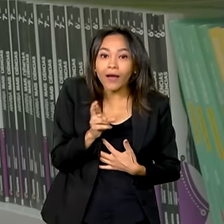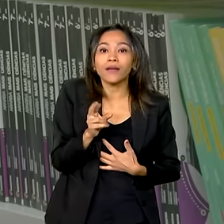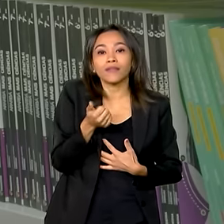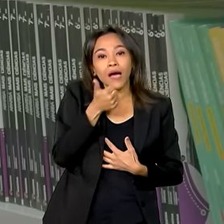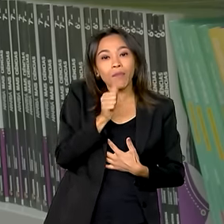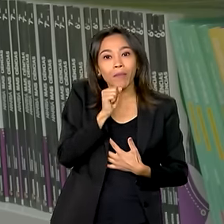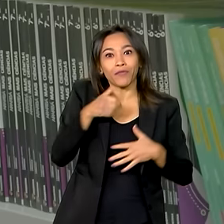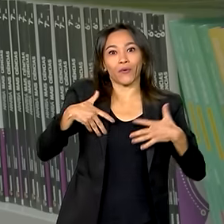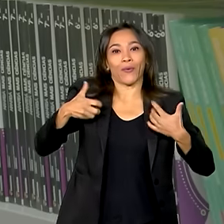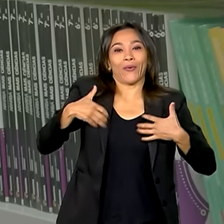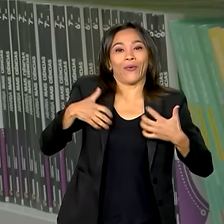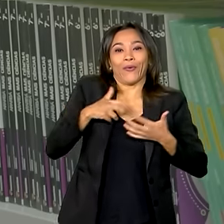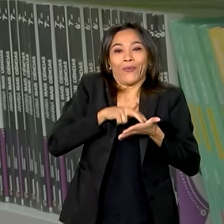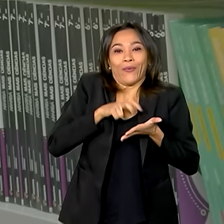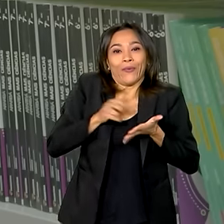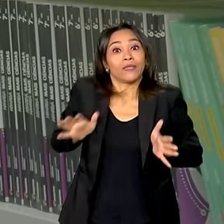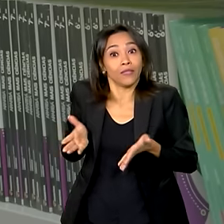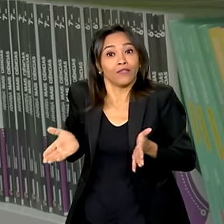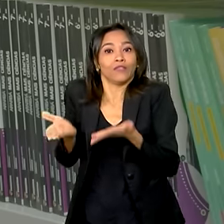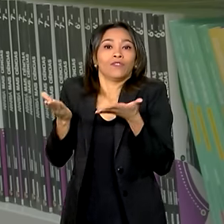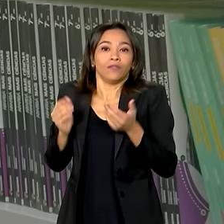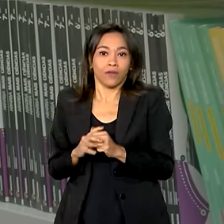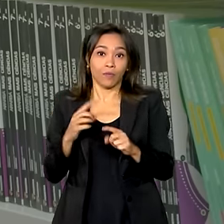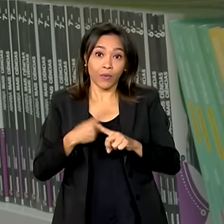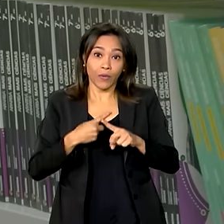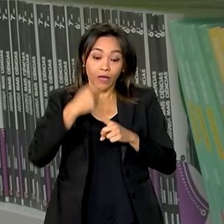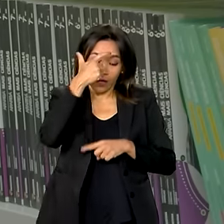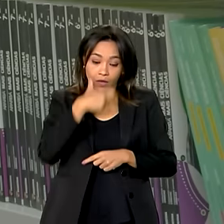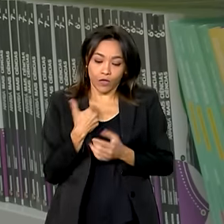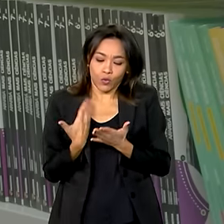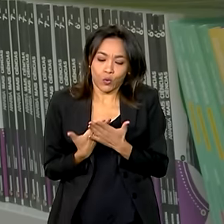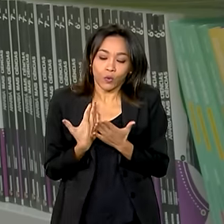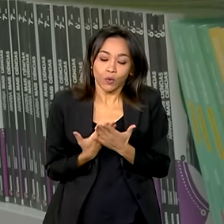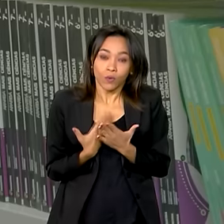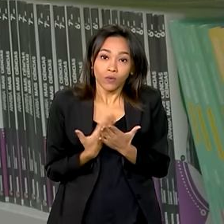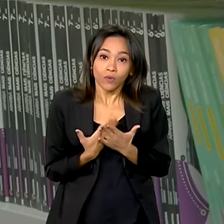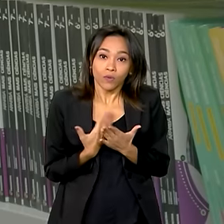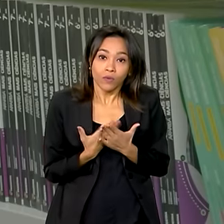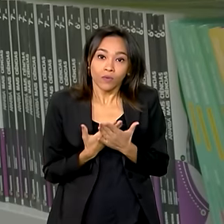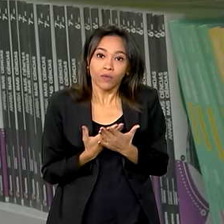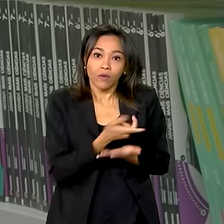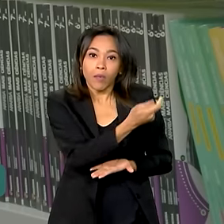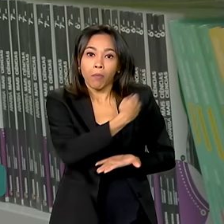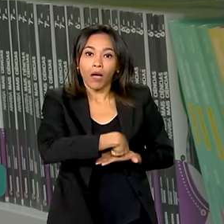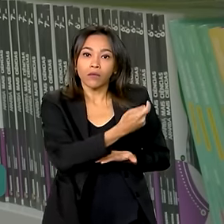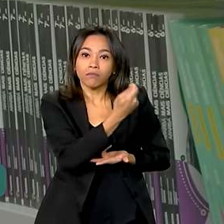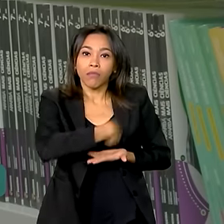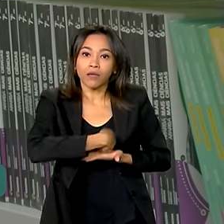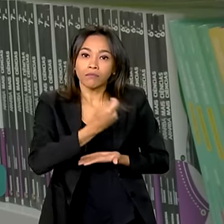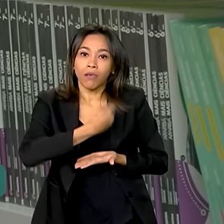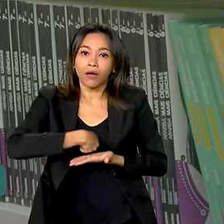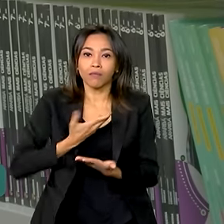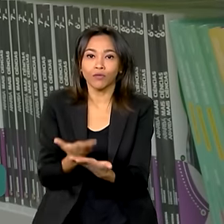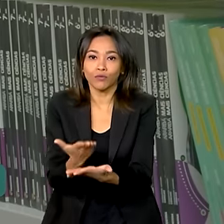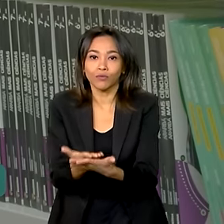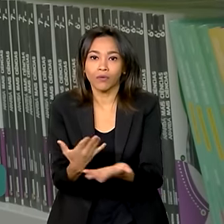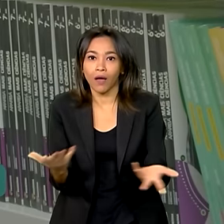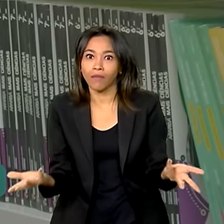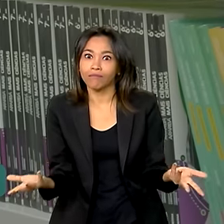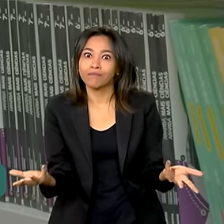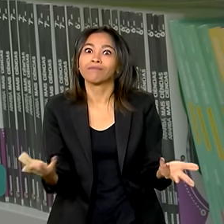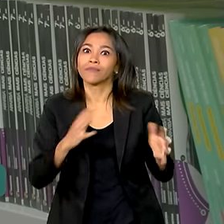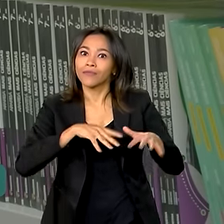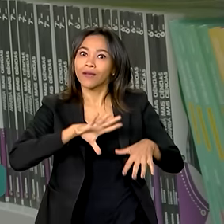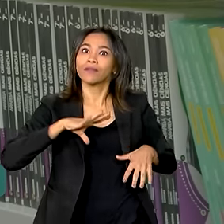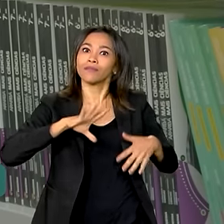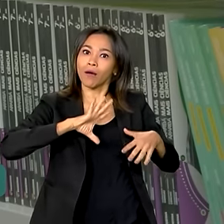pouco empolgada. Dá um incentivo a mais, porque além de você estudar, você está sendo pago para estudar. Dá uma coragem a